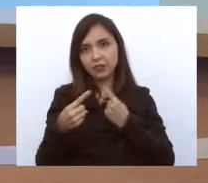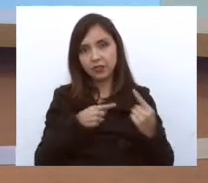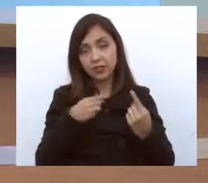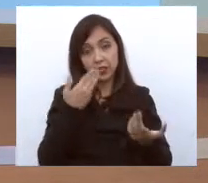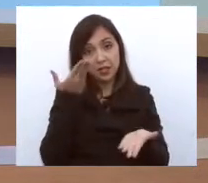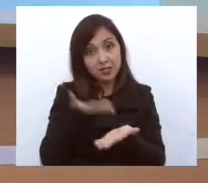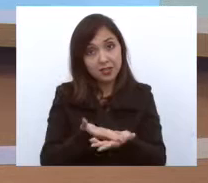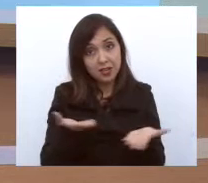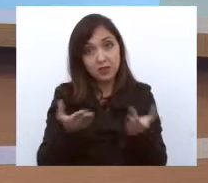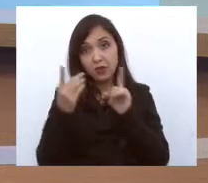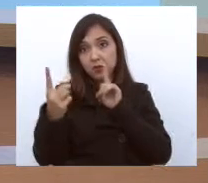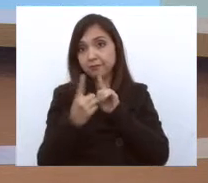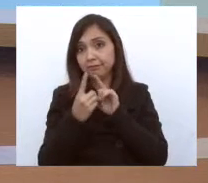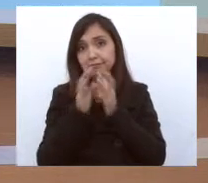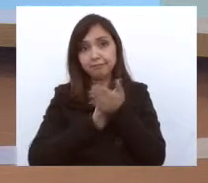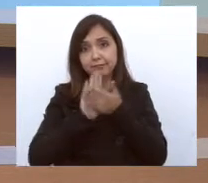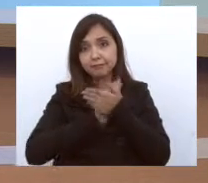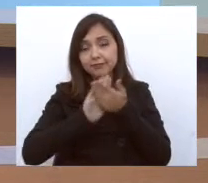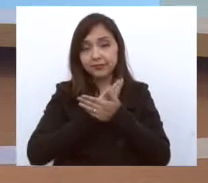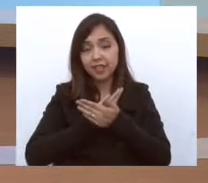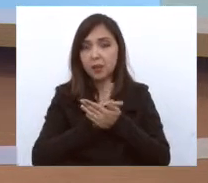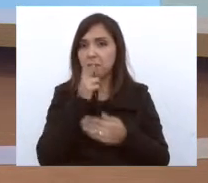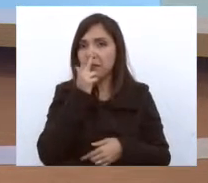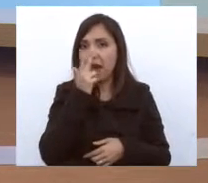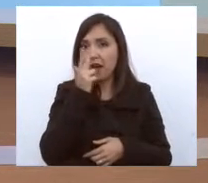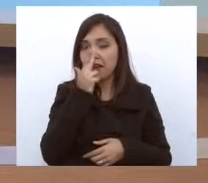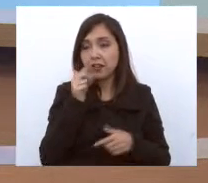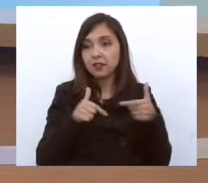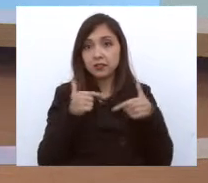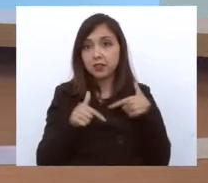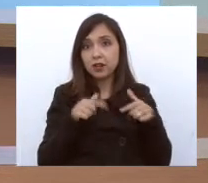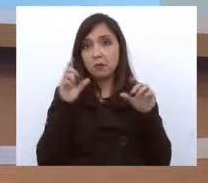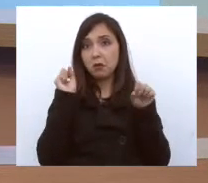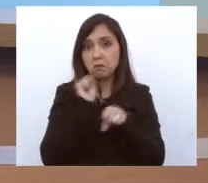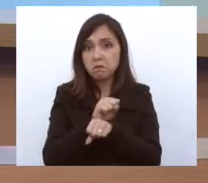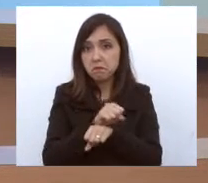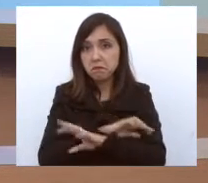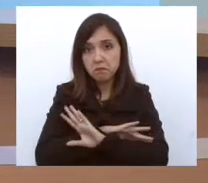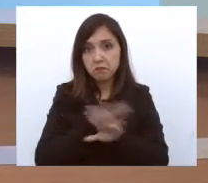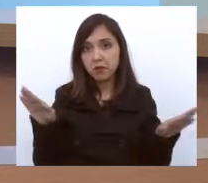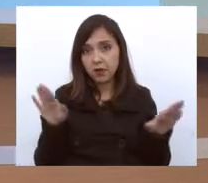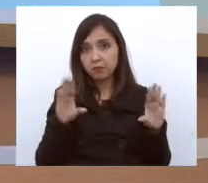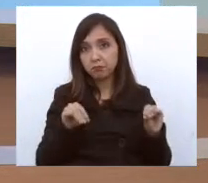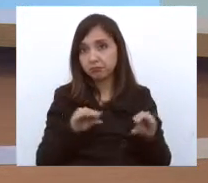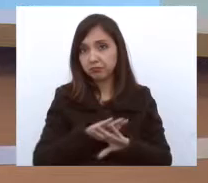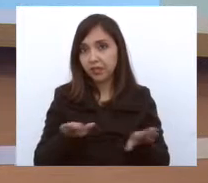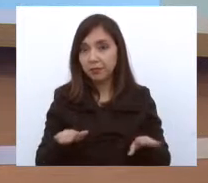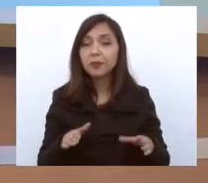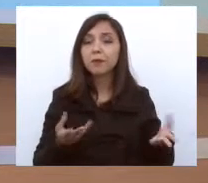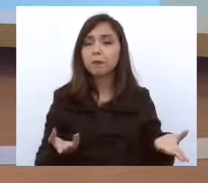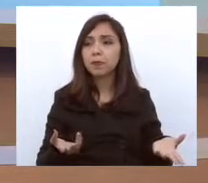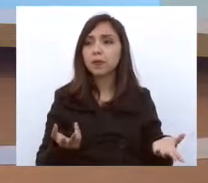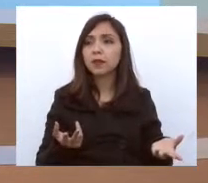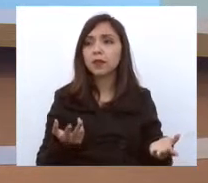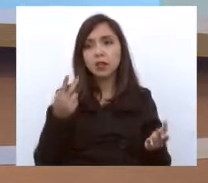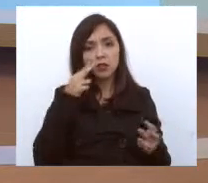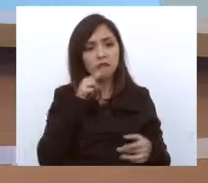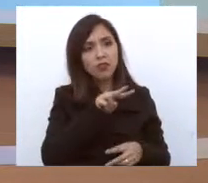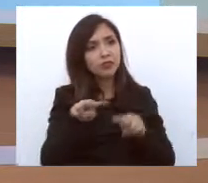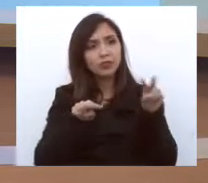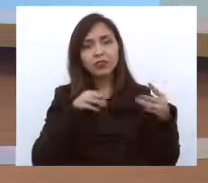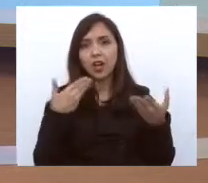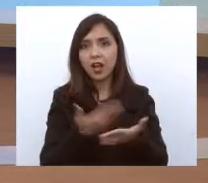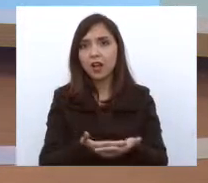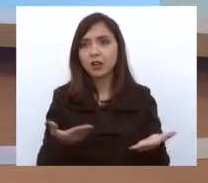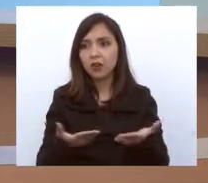a gente não é atendido. Parece que esse serviço foi desativado nessa cidade. Eu nunca vi a cidade do jeito que está